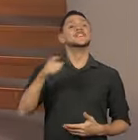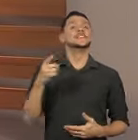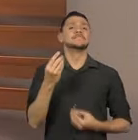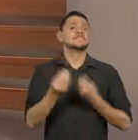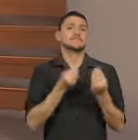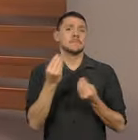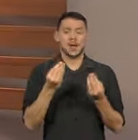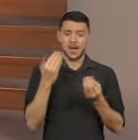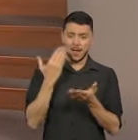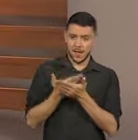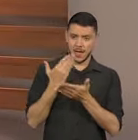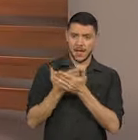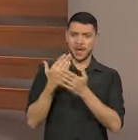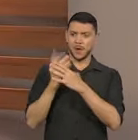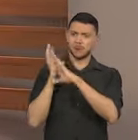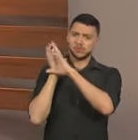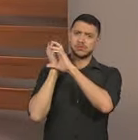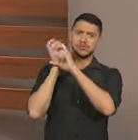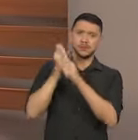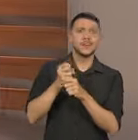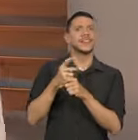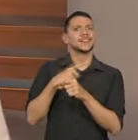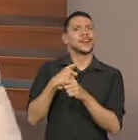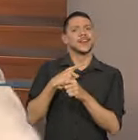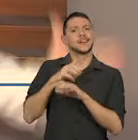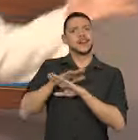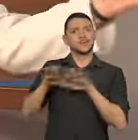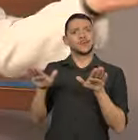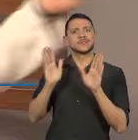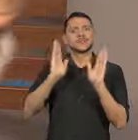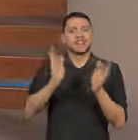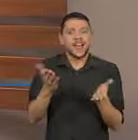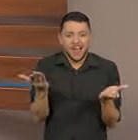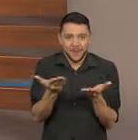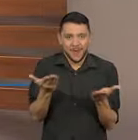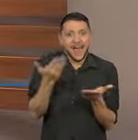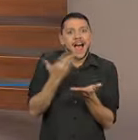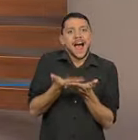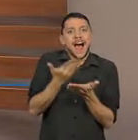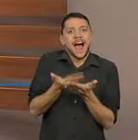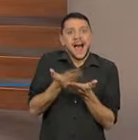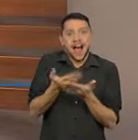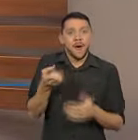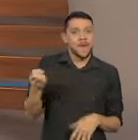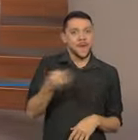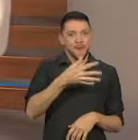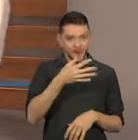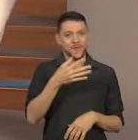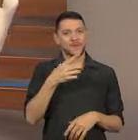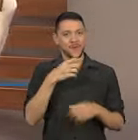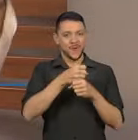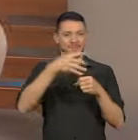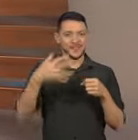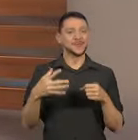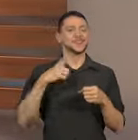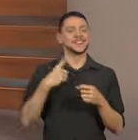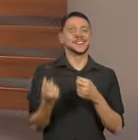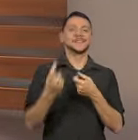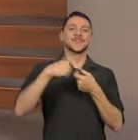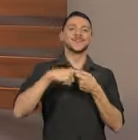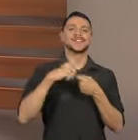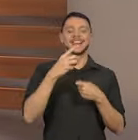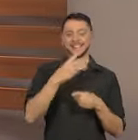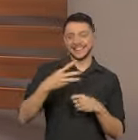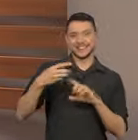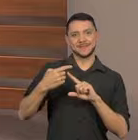aulas de retomada, voltaram às aulas inéditas que vocês gostam tanto. E vamos retomar a habilidade que a gente trabalhou 3 semanas atrás. Vamos falar